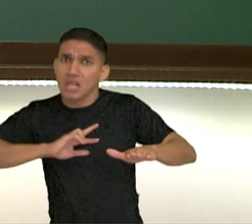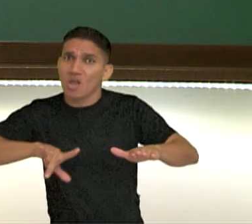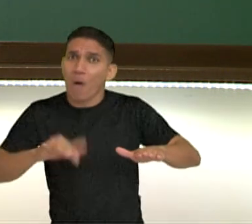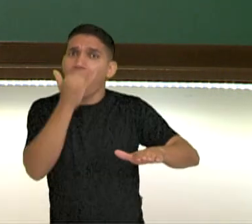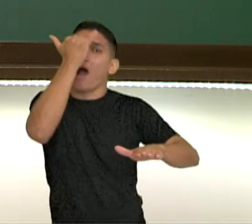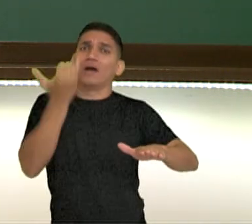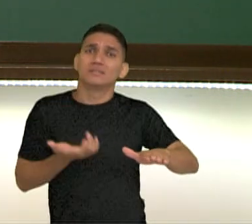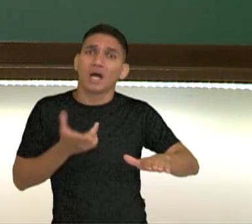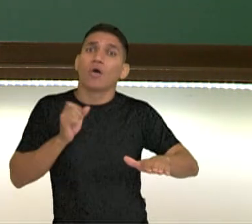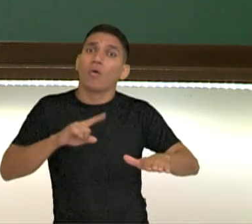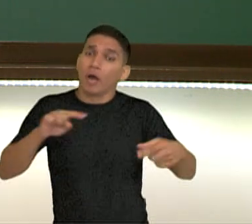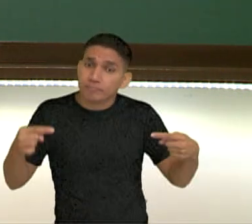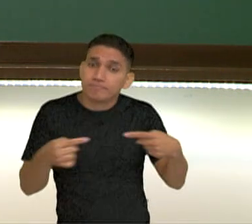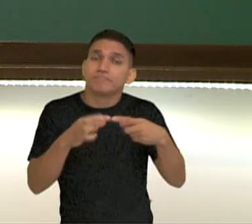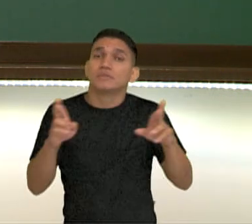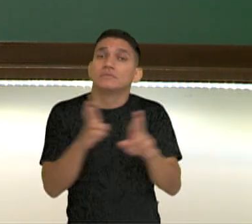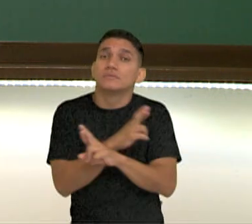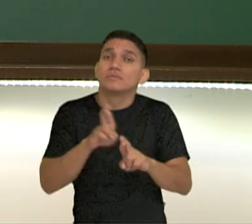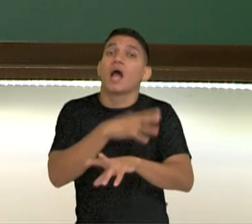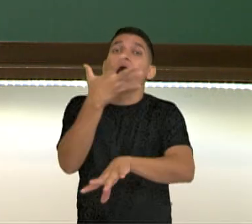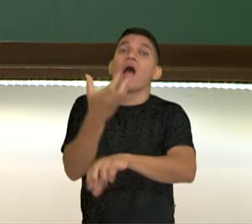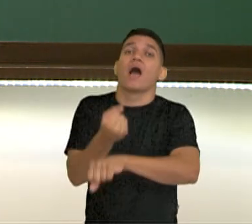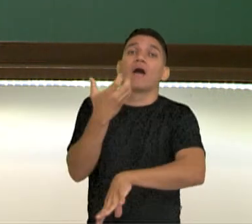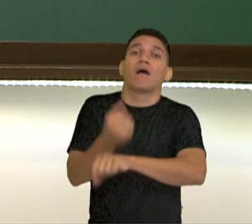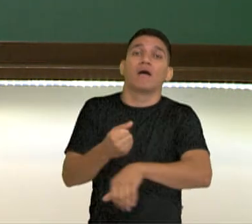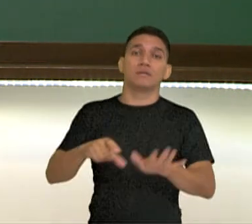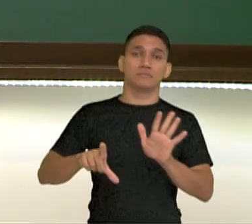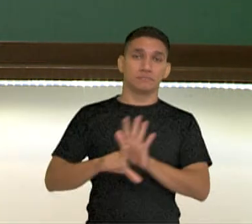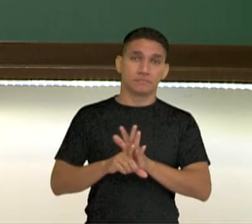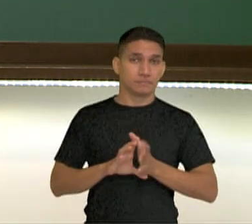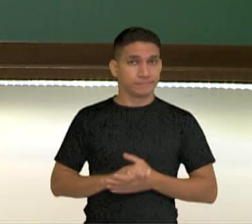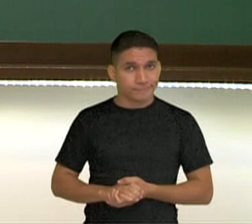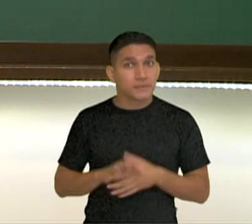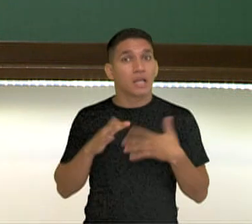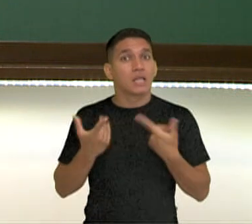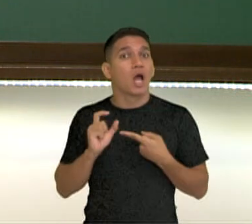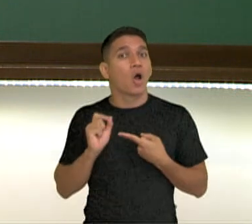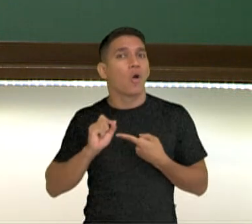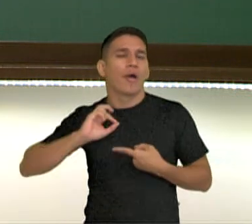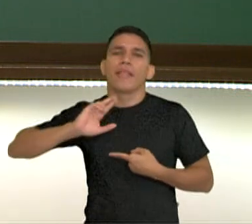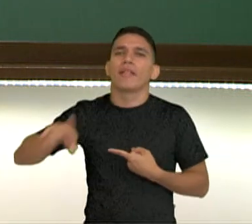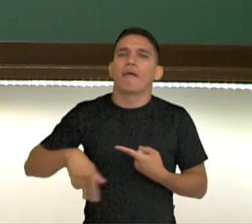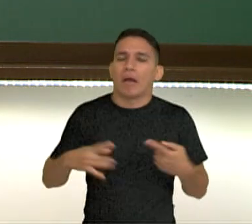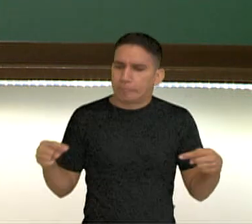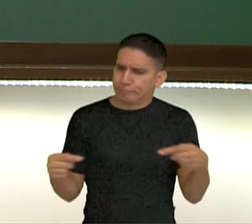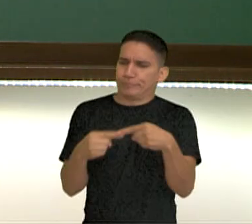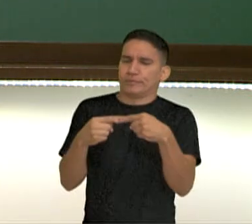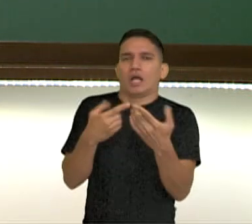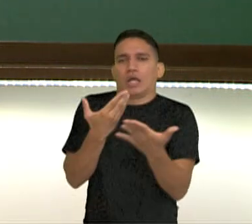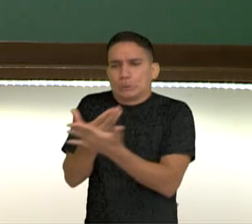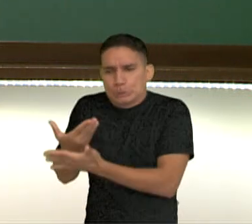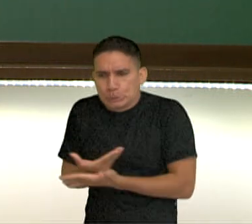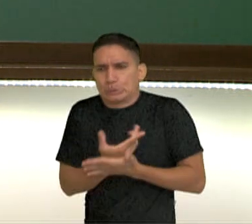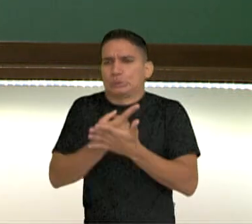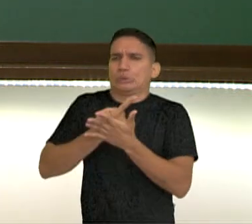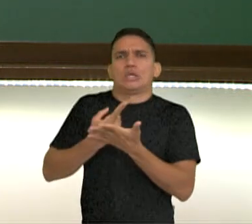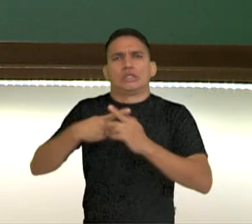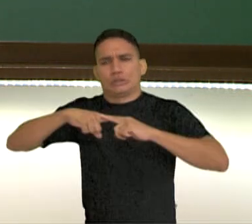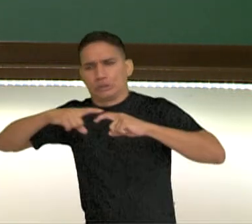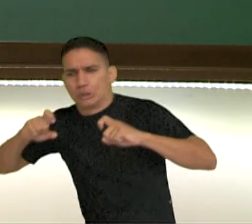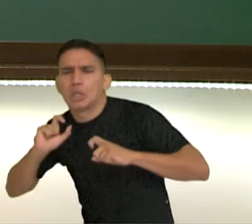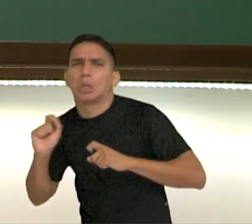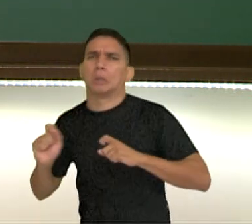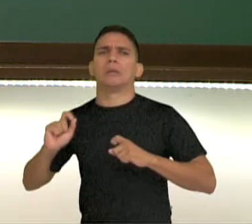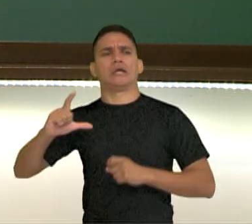azar, ela tem a ver com a lei da gravidade. Então, não existe, de acordo com estudos científicos, não existe tempo hábil para